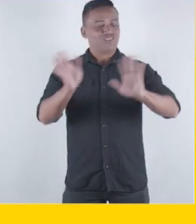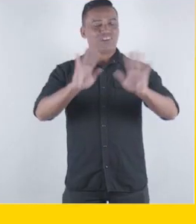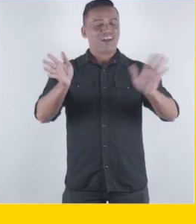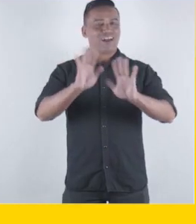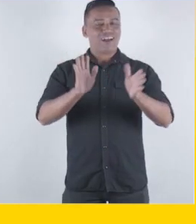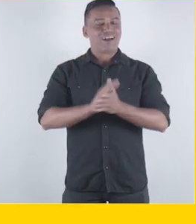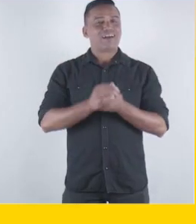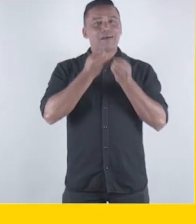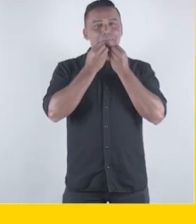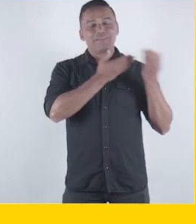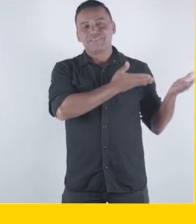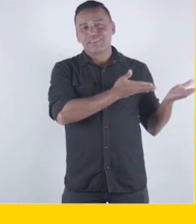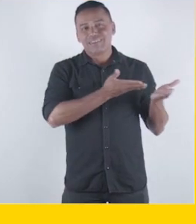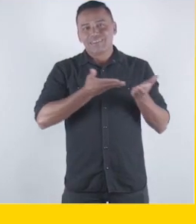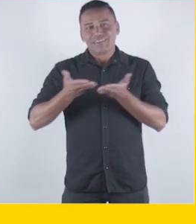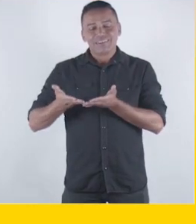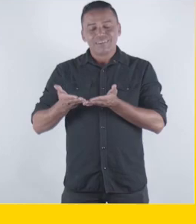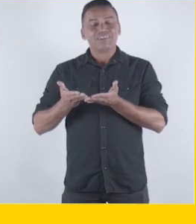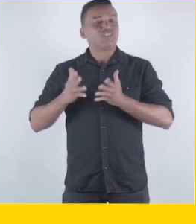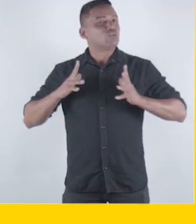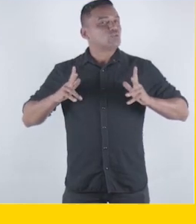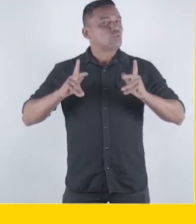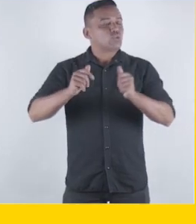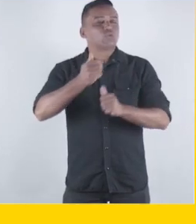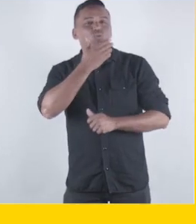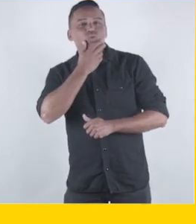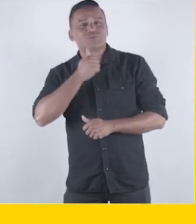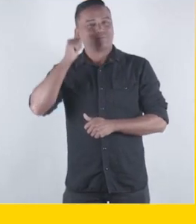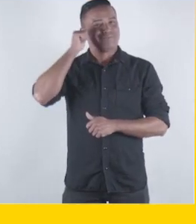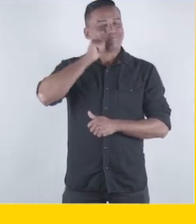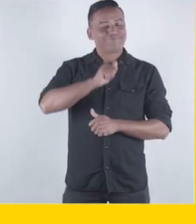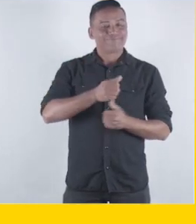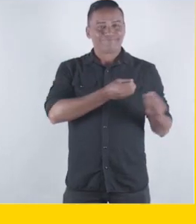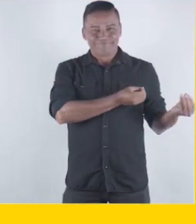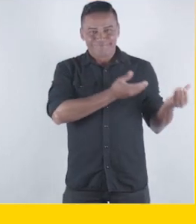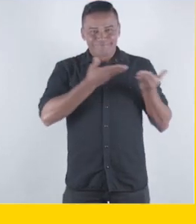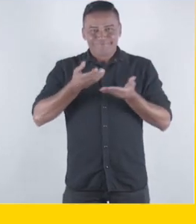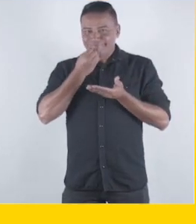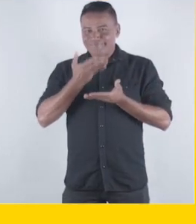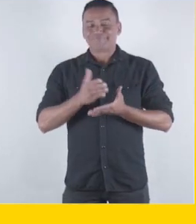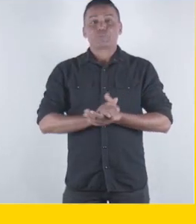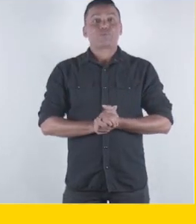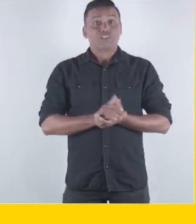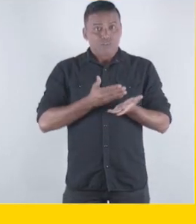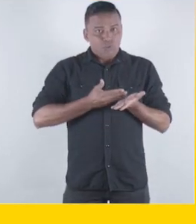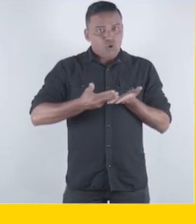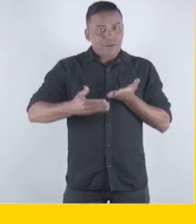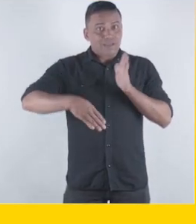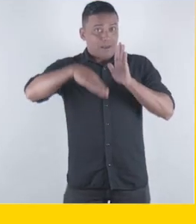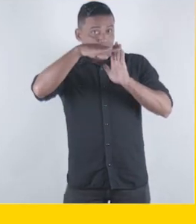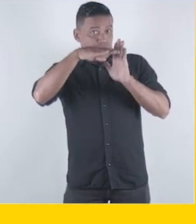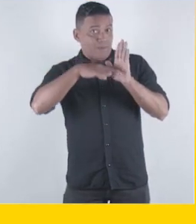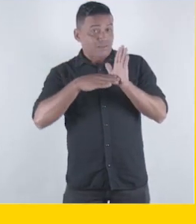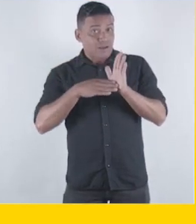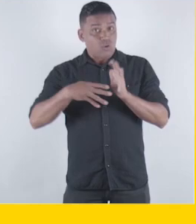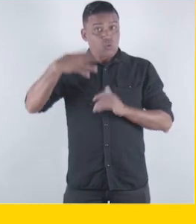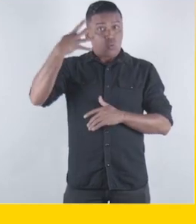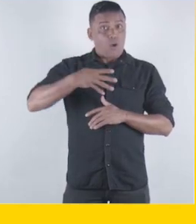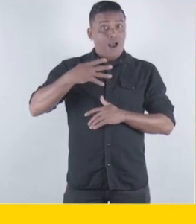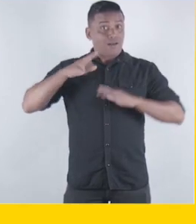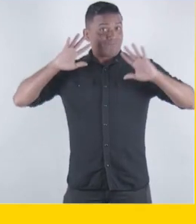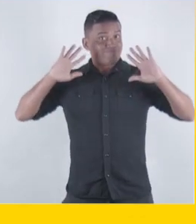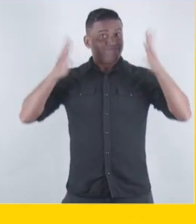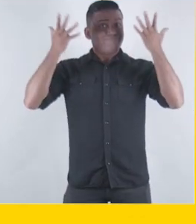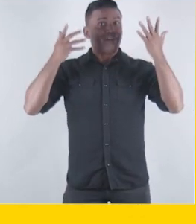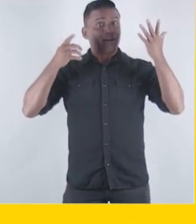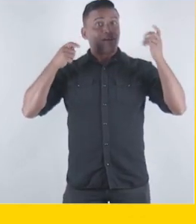Olá, bem-vindo e bem-vinda. Vamos começar uma atração da 4ª edição do